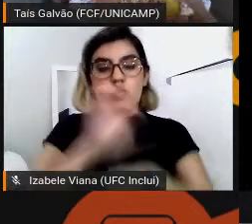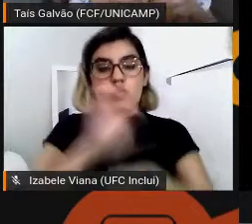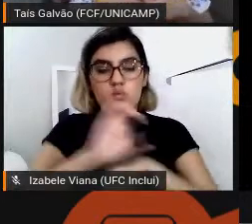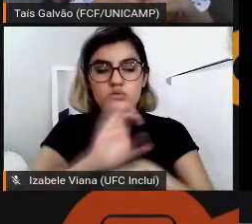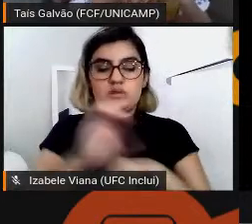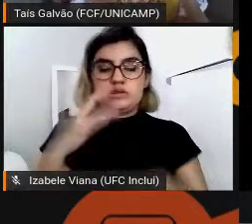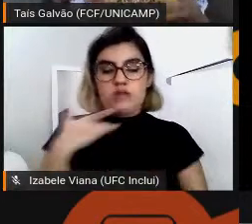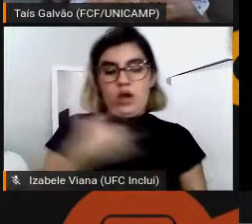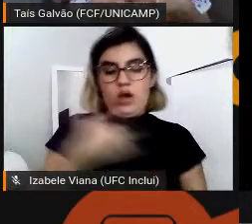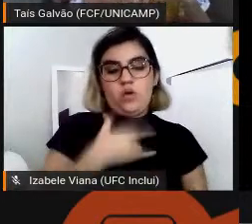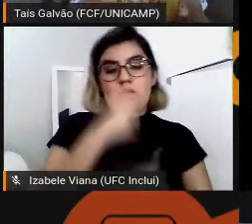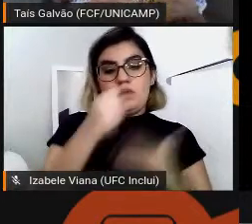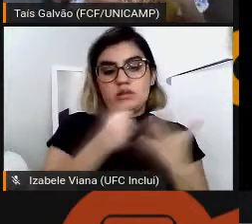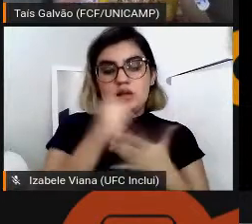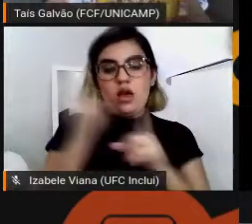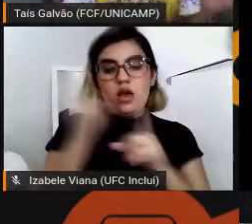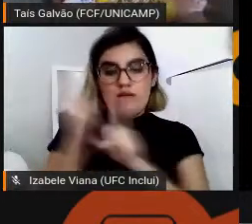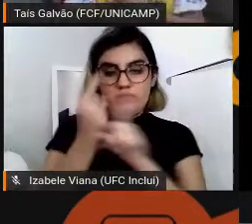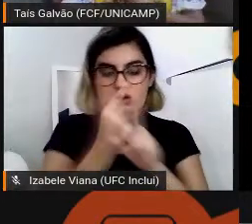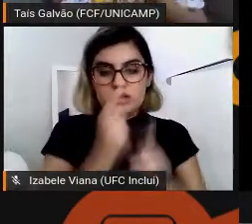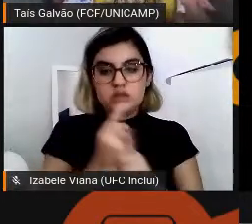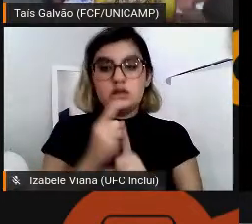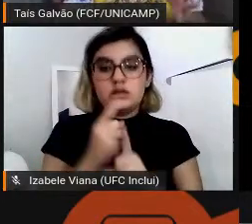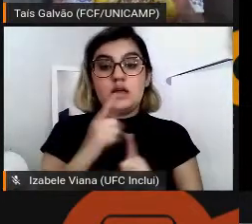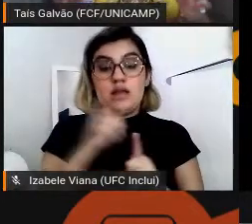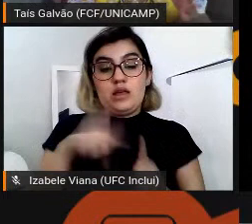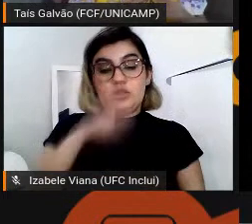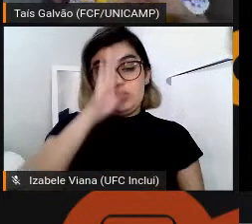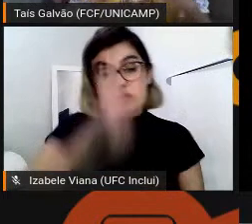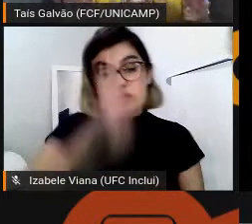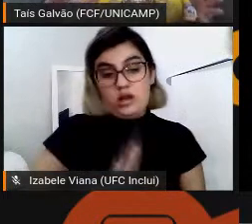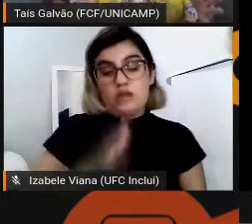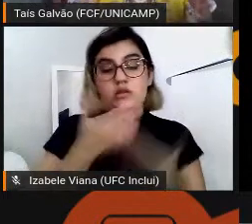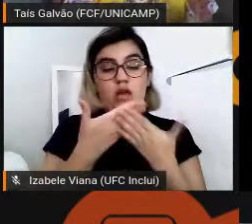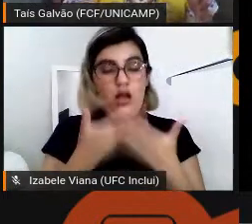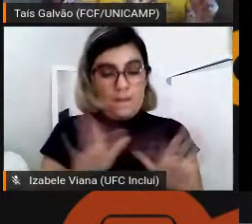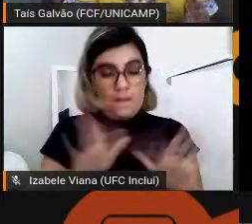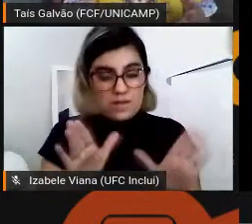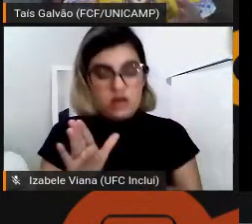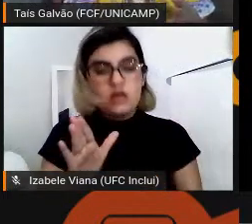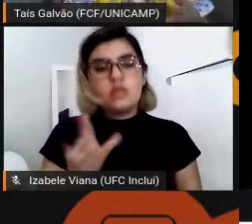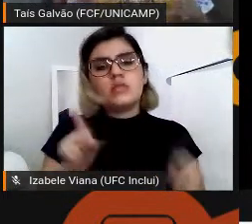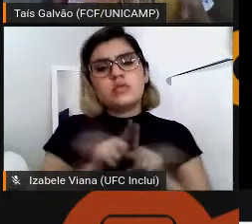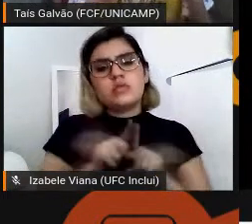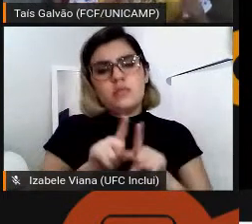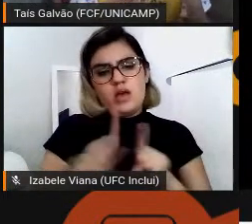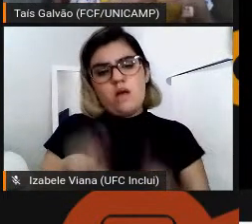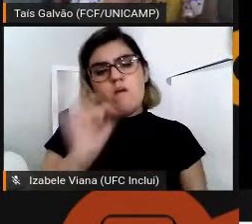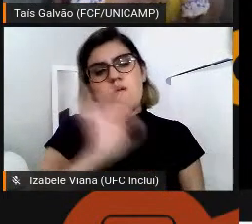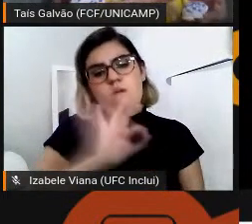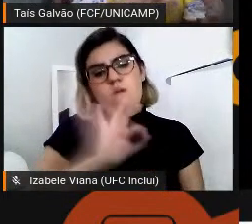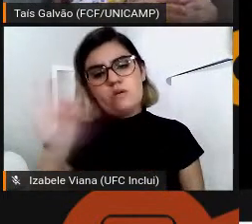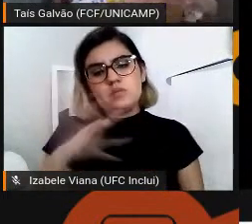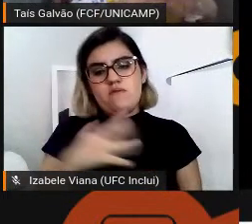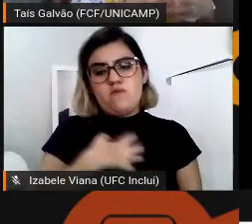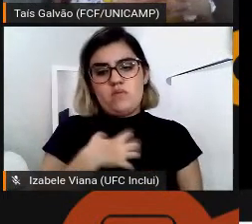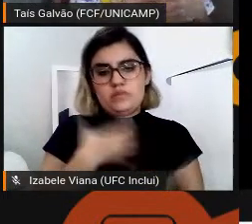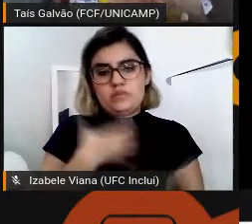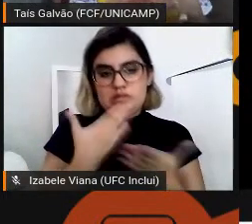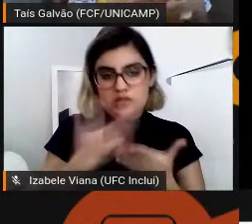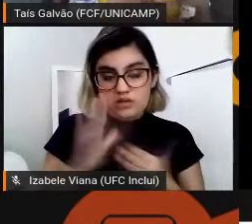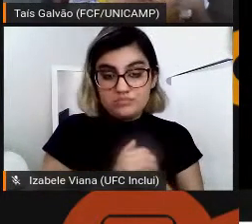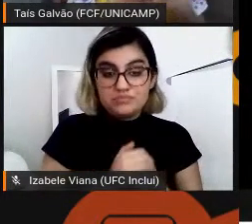Coursera, né, de maneira gratuita e aberta, é também uma ótima forma de iniciar, como também o curso de